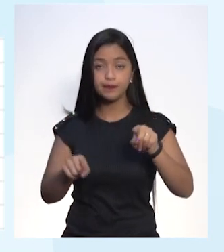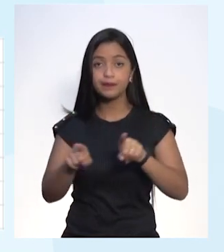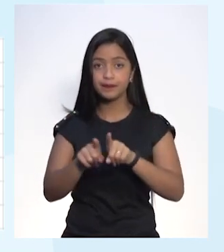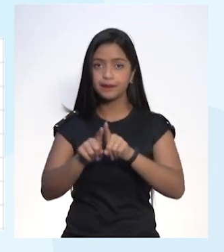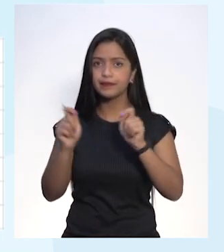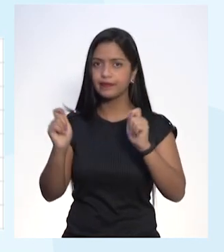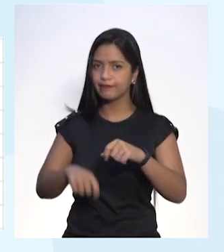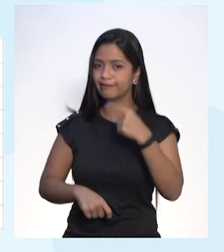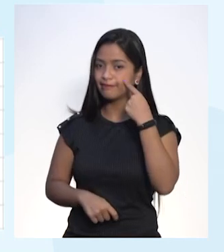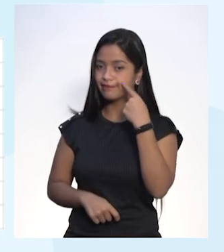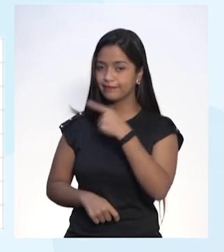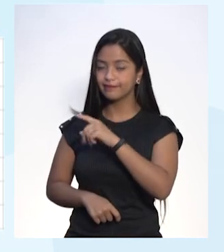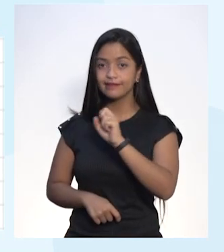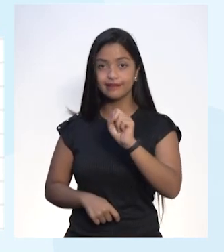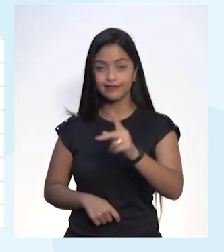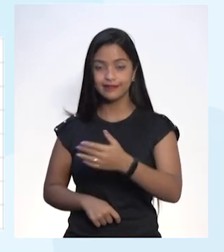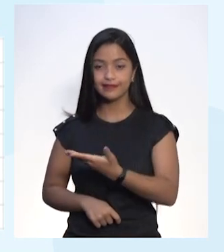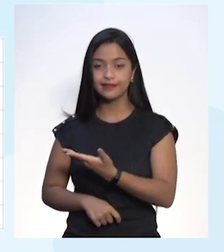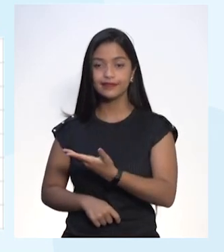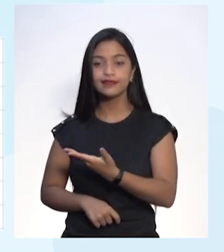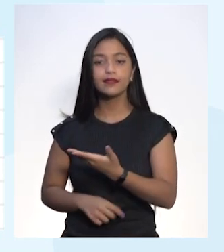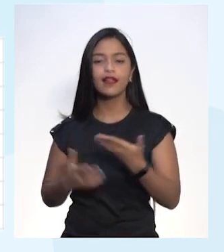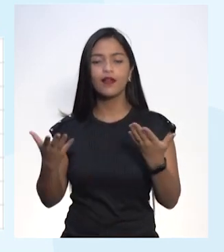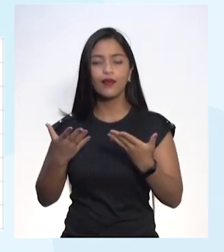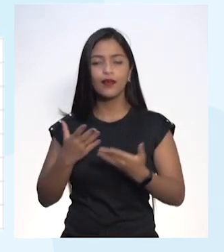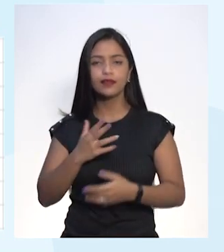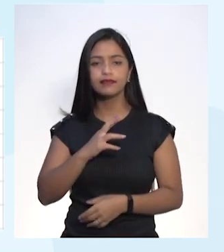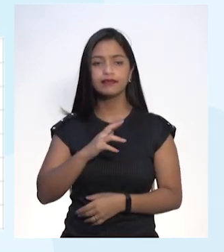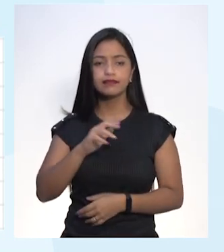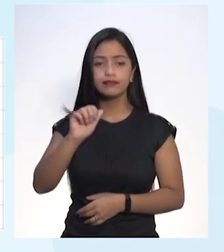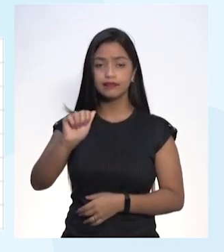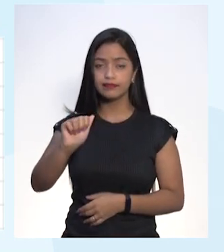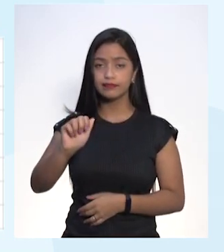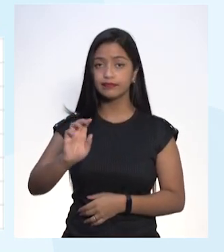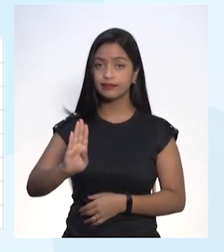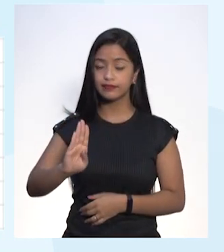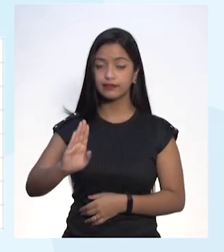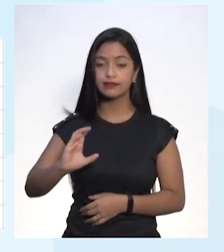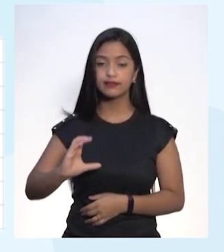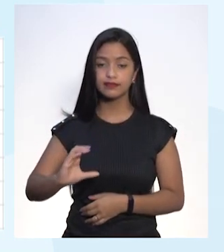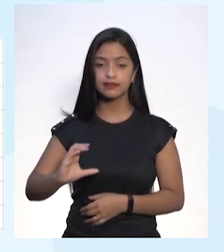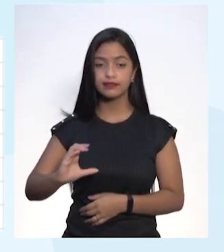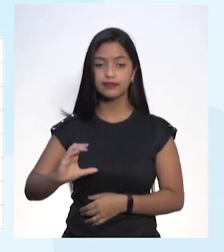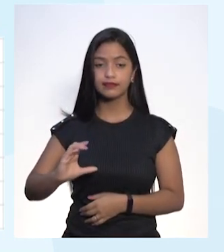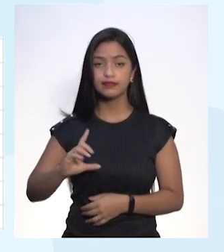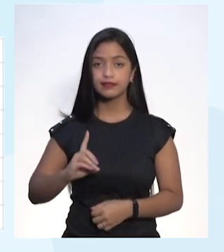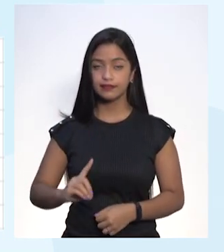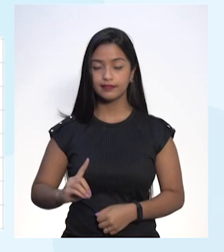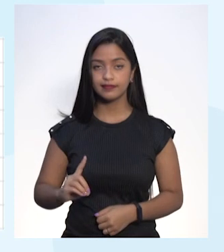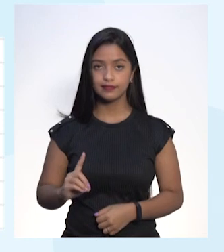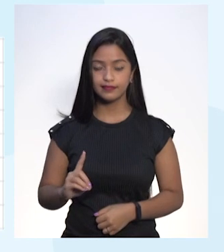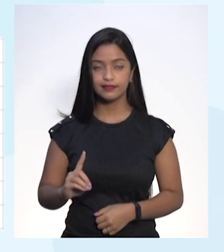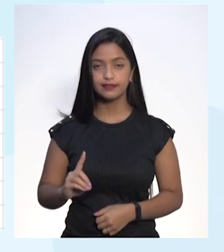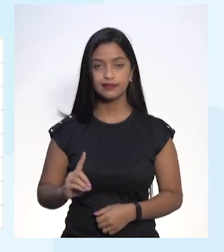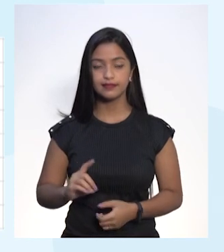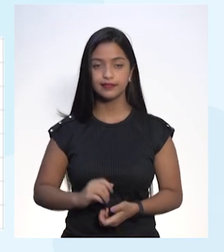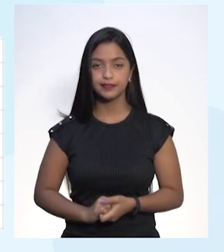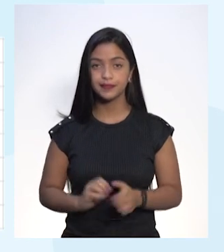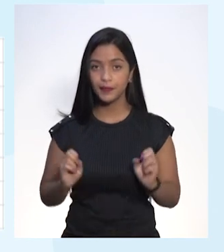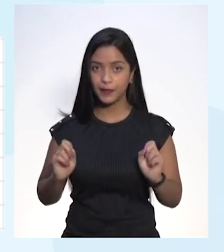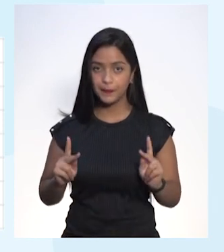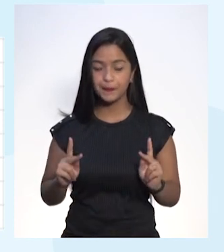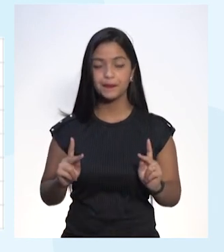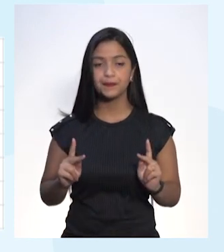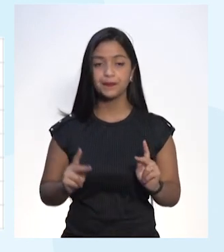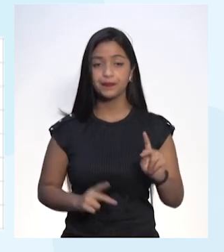enxergar? Acho que dá, tá ok? E aí temos as alternativas A, B, C e D, tá ok?